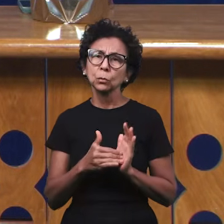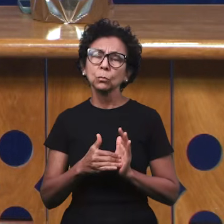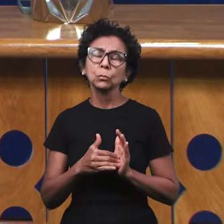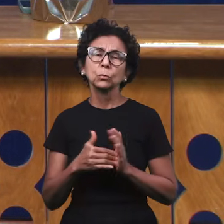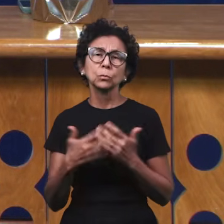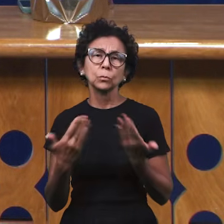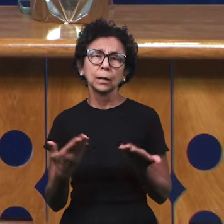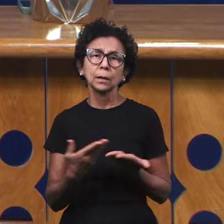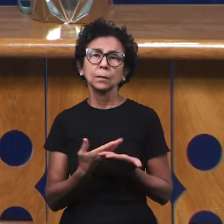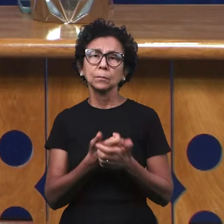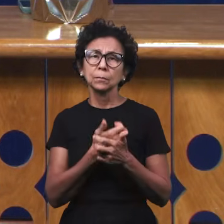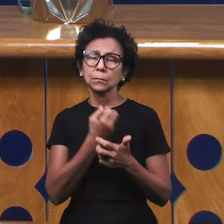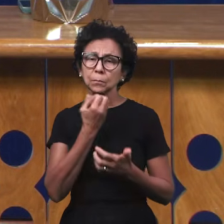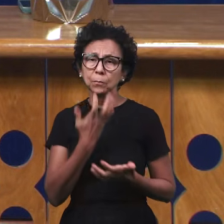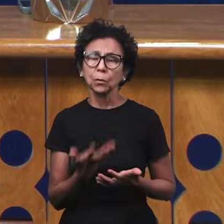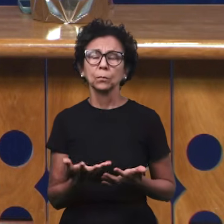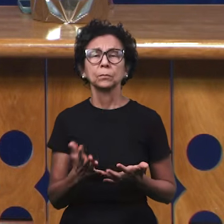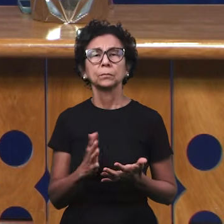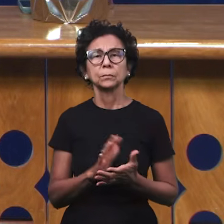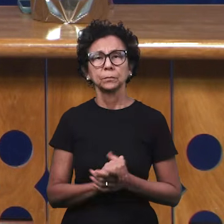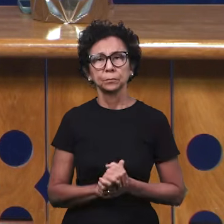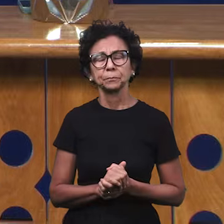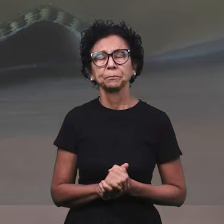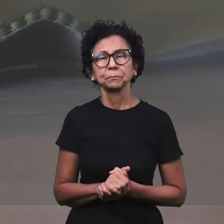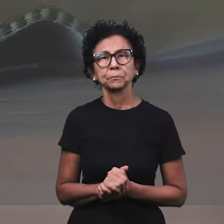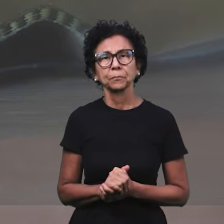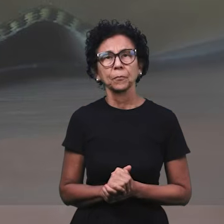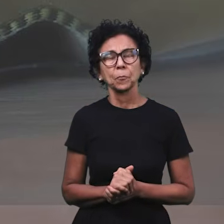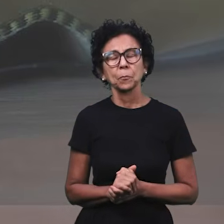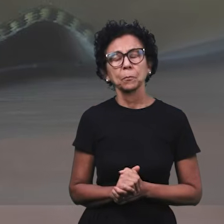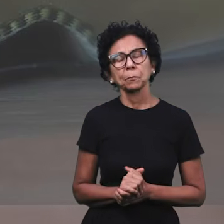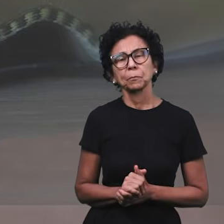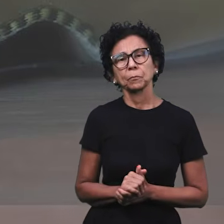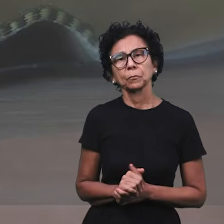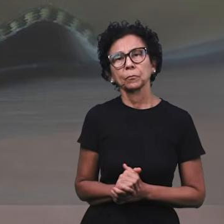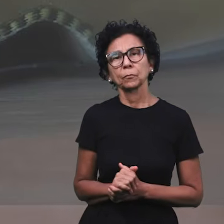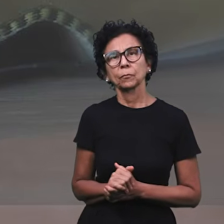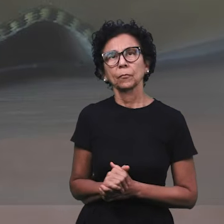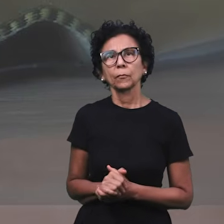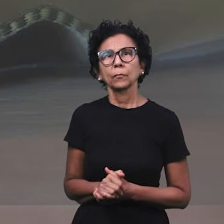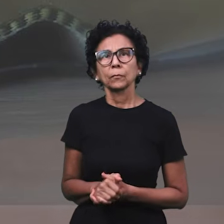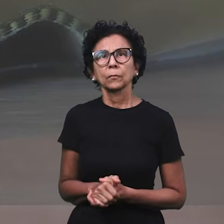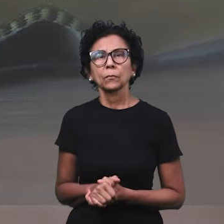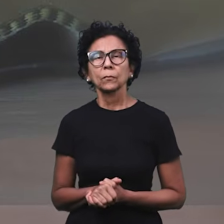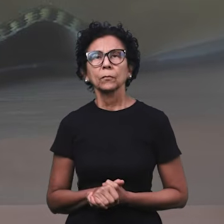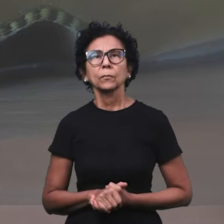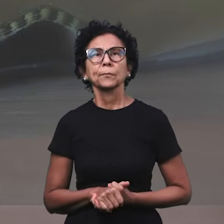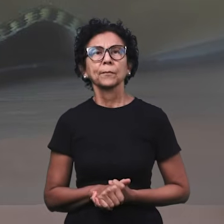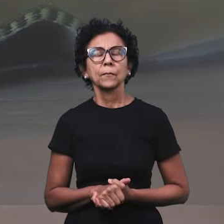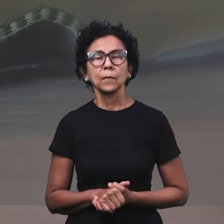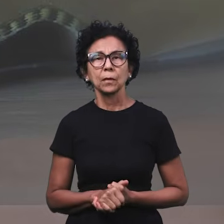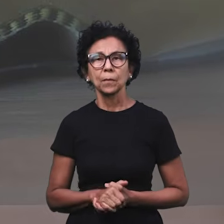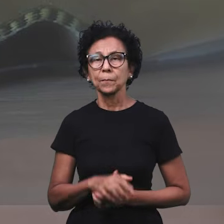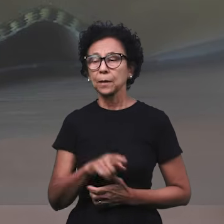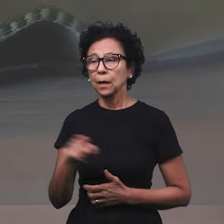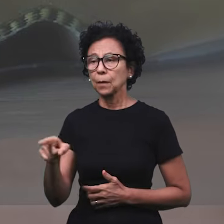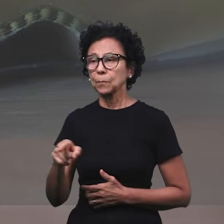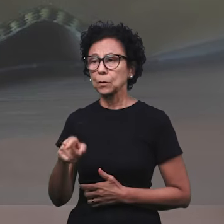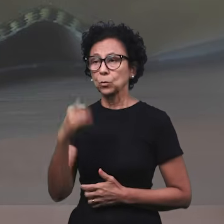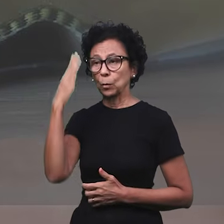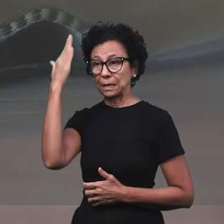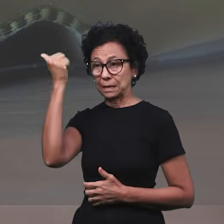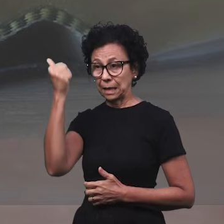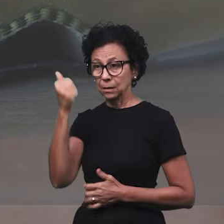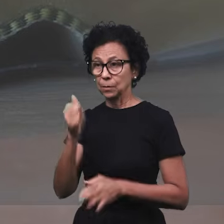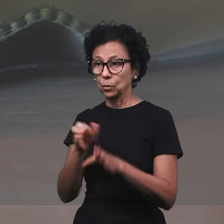que são chamados pelo seu decreto. E a palavra diz assim, olha, dá instrução ao sábio e ele se tornará mais sábio. Ensina ao justo